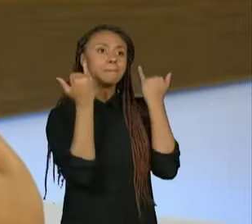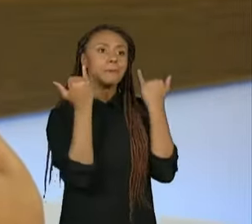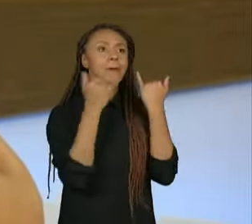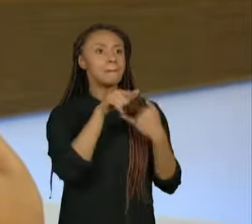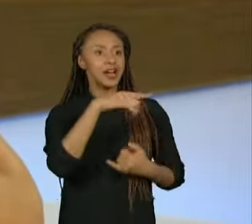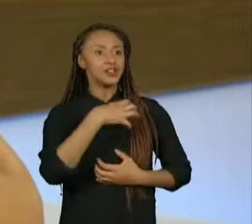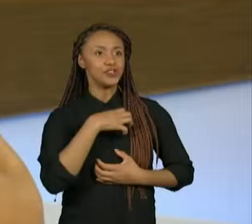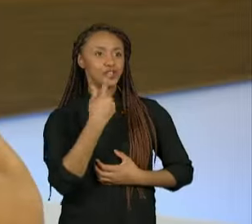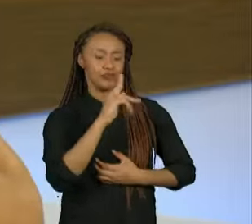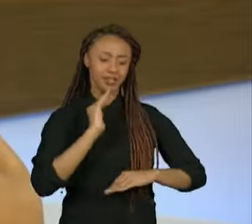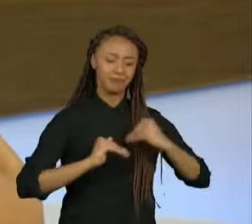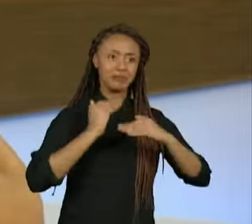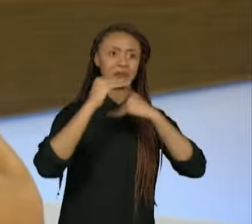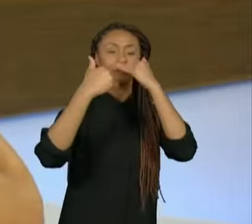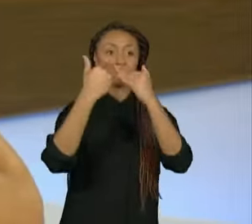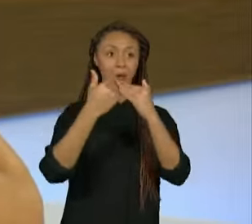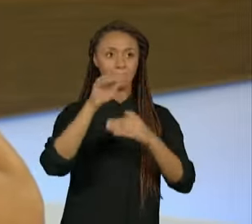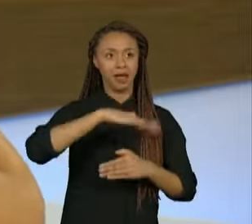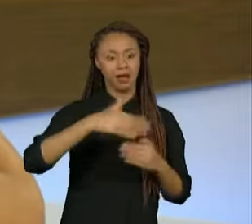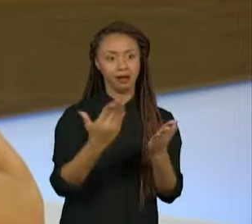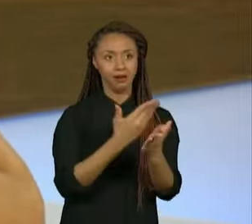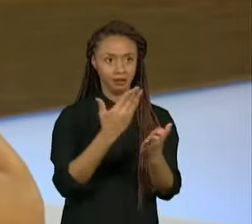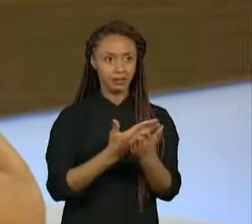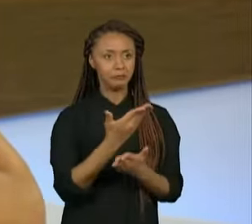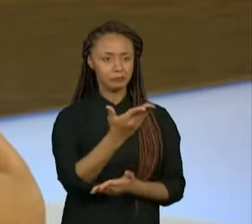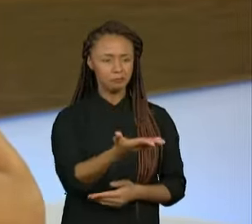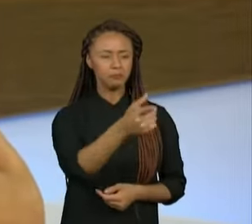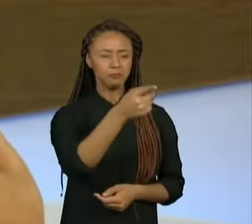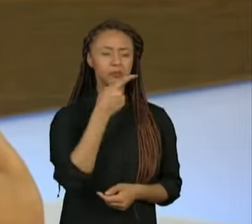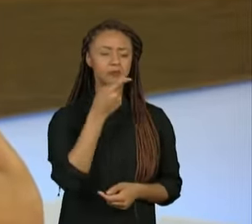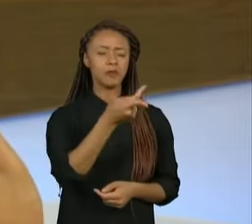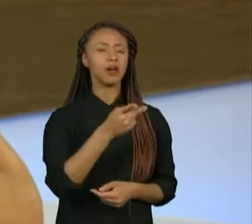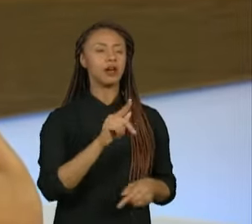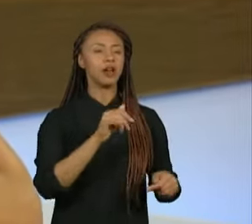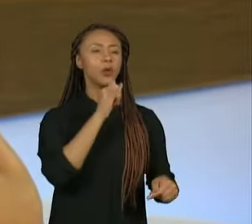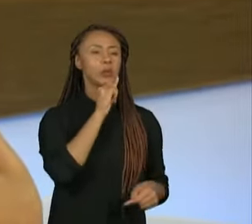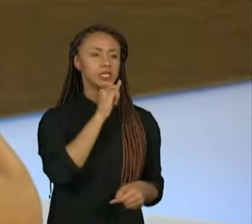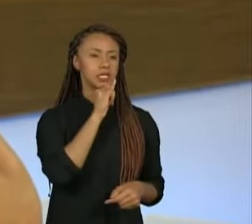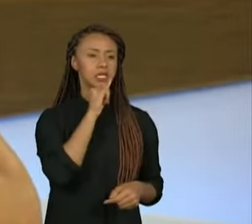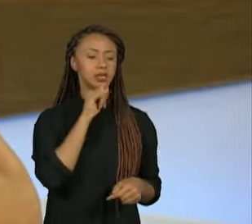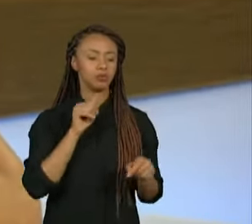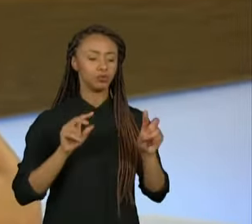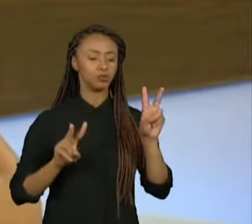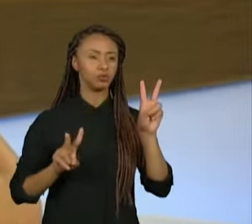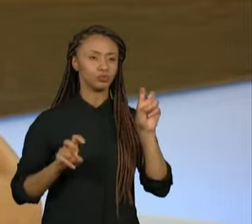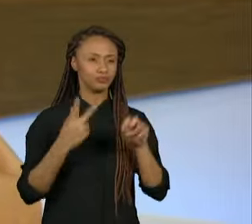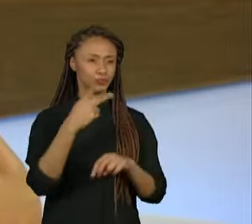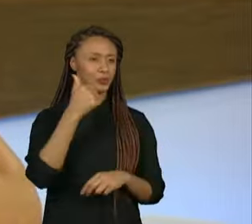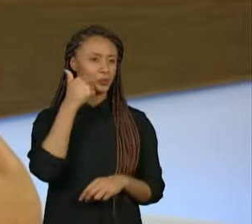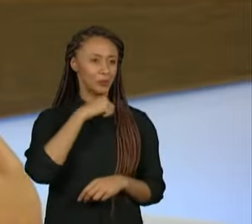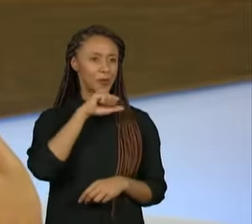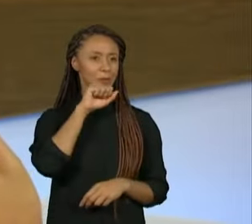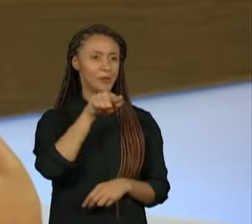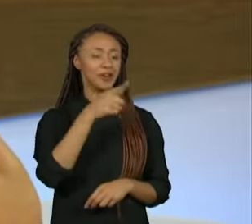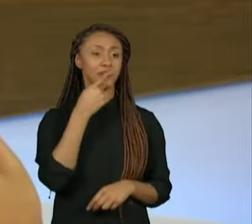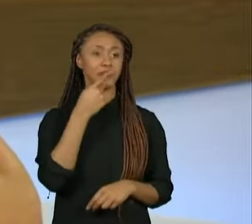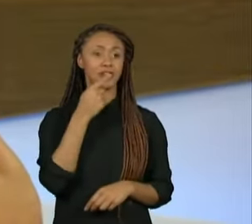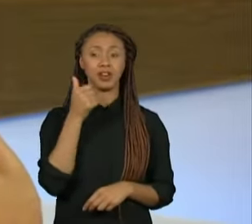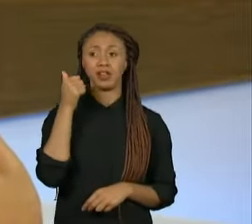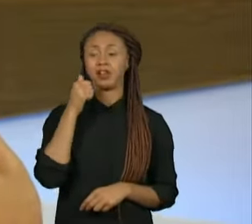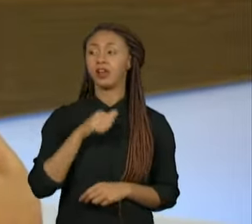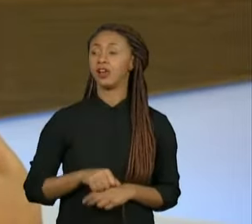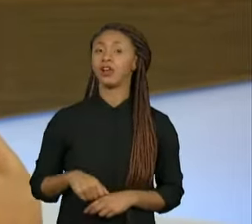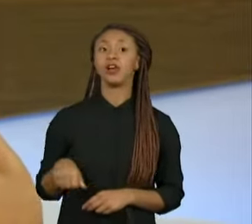formação literária. E aí, às vezes a senhora usa como exemplo uma fala da sua mãe, que é: vó Rita